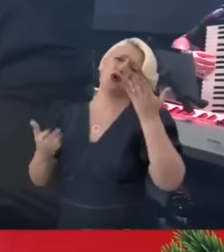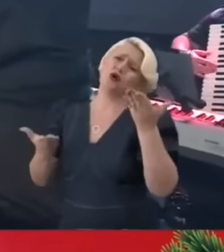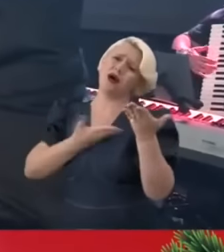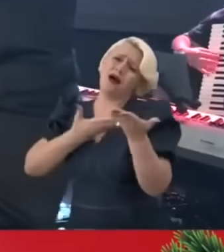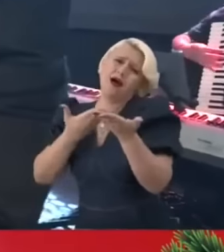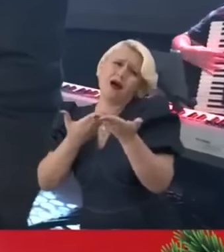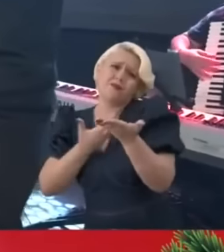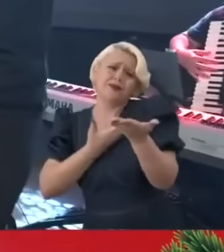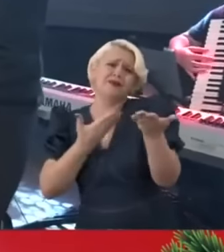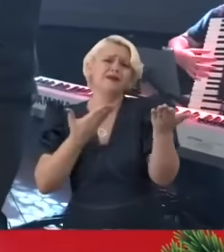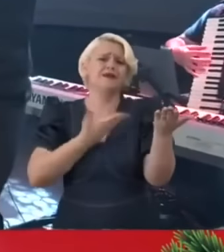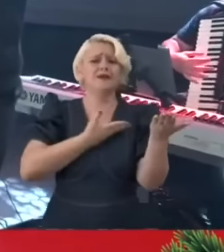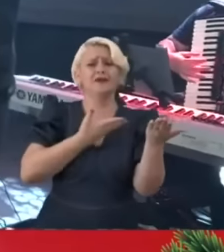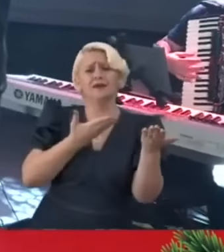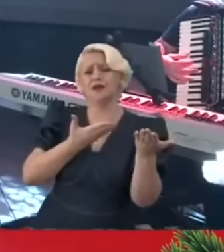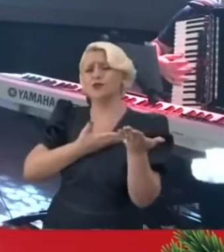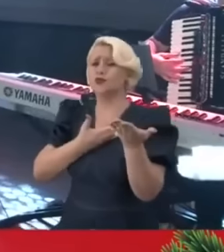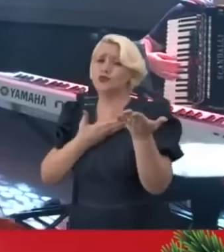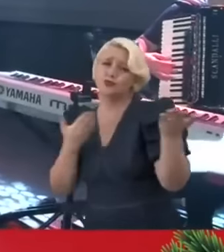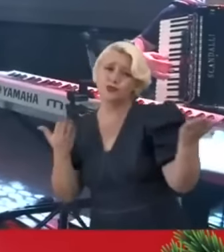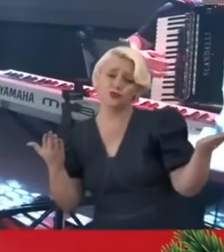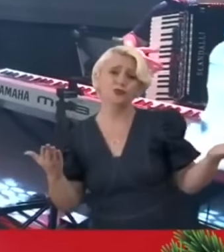Garçom, amigo,